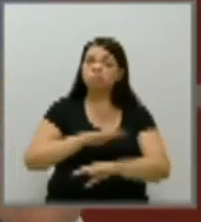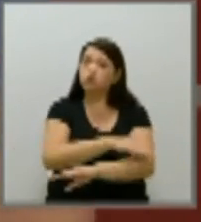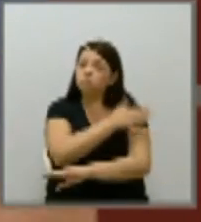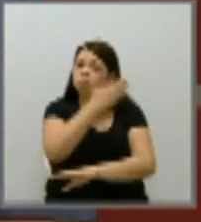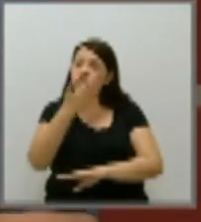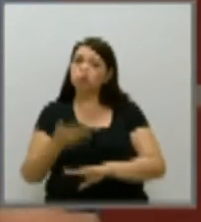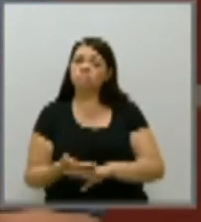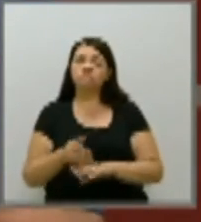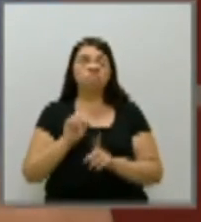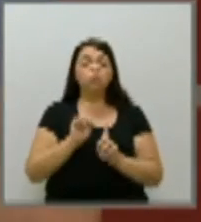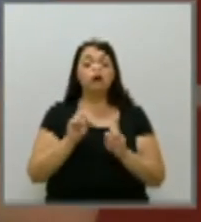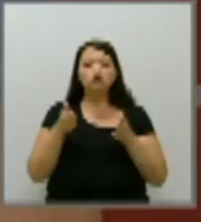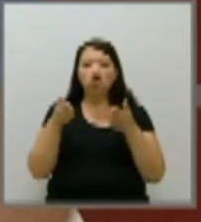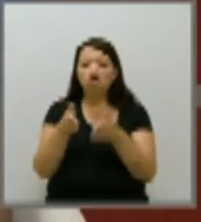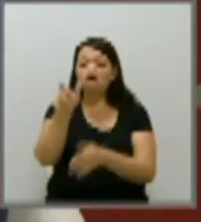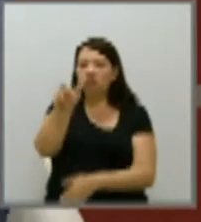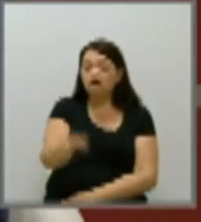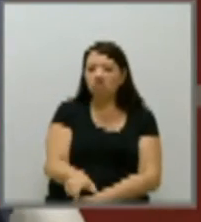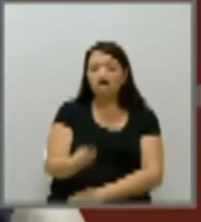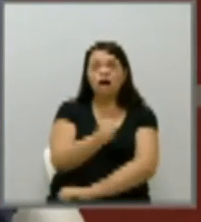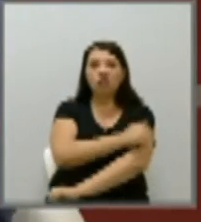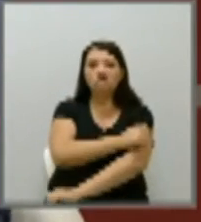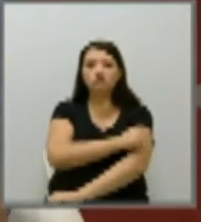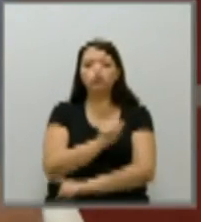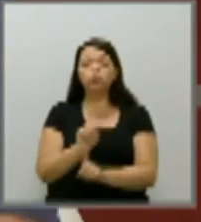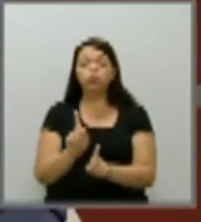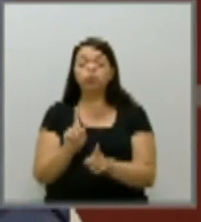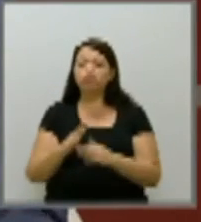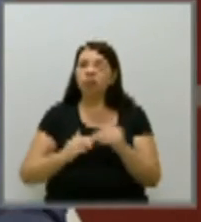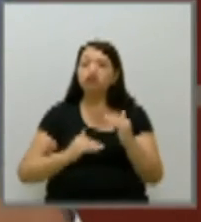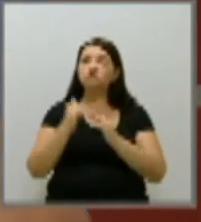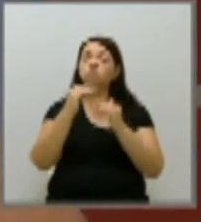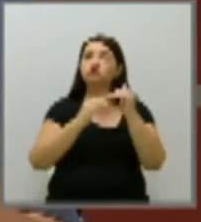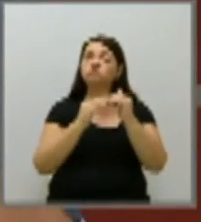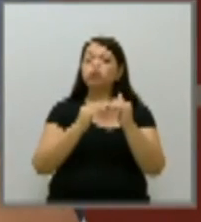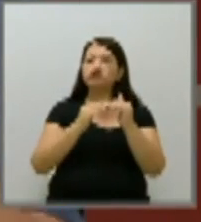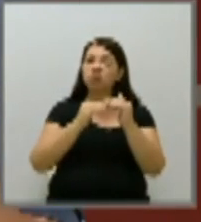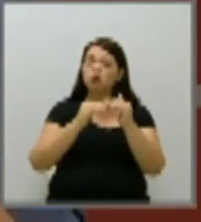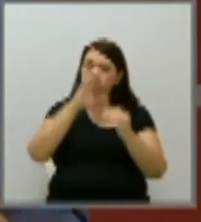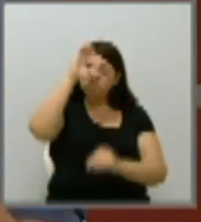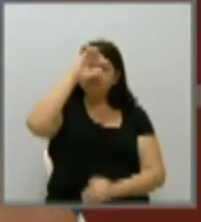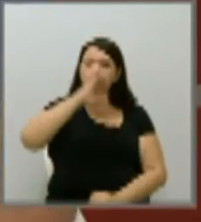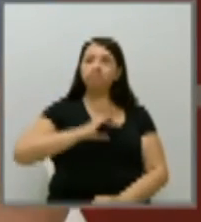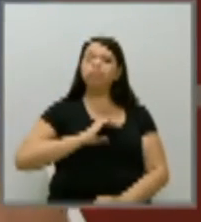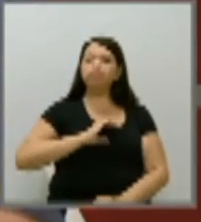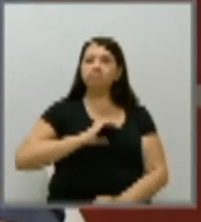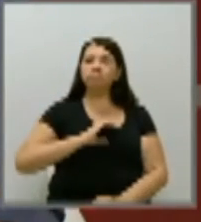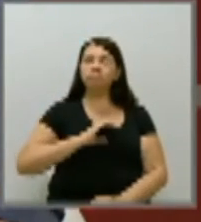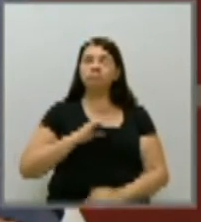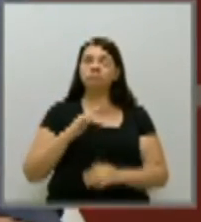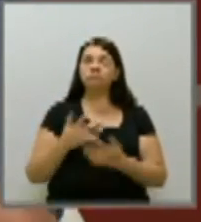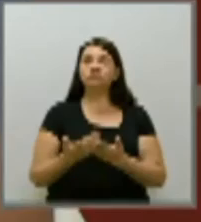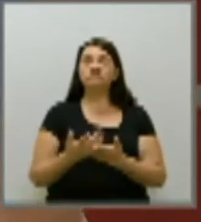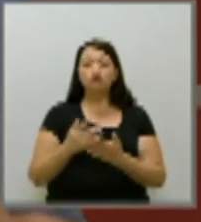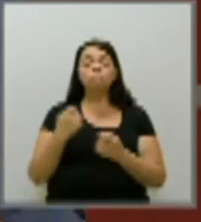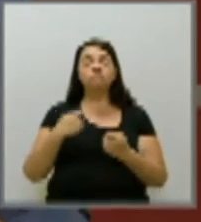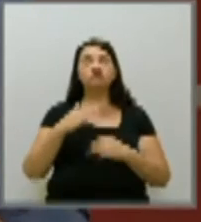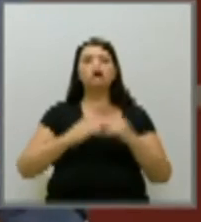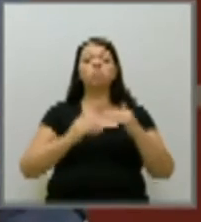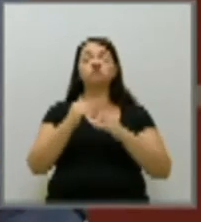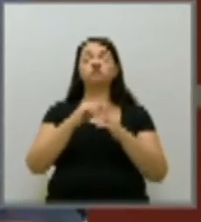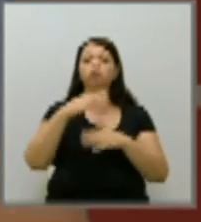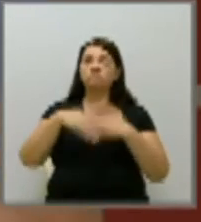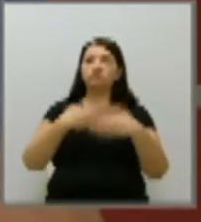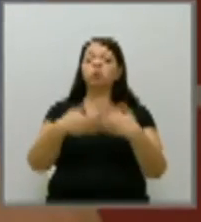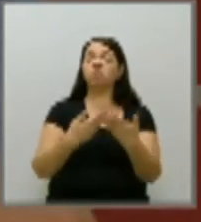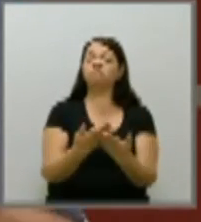visa apenas o aluno, mas também a construção desse aluno enquanto cidadão. É essencial que a gente construa esse processo a partir das